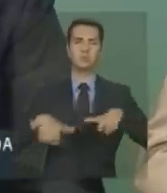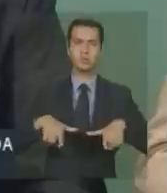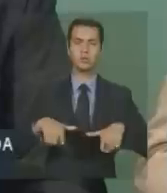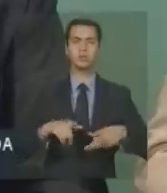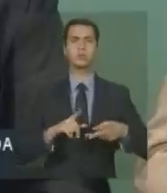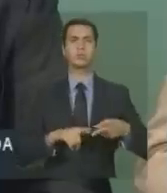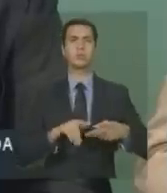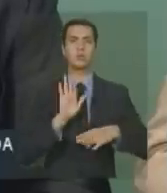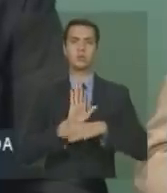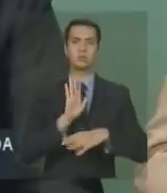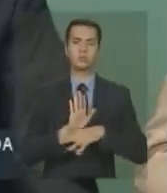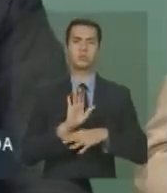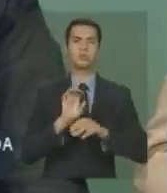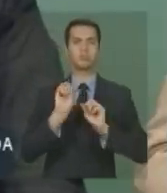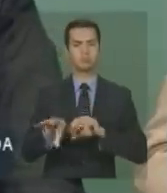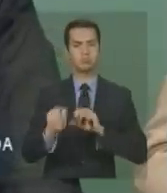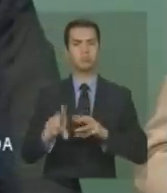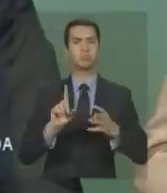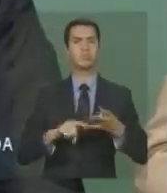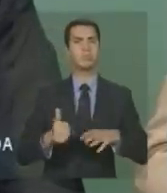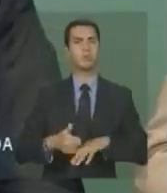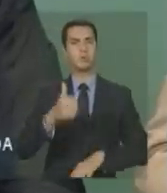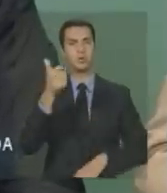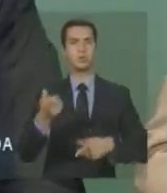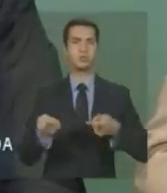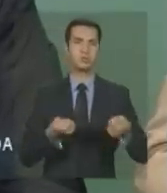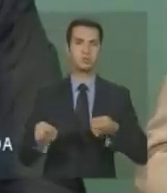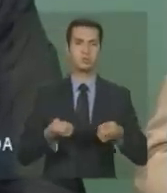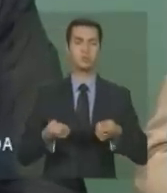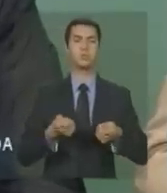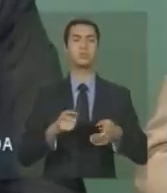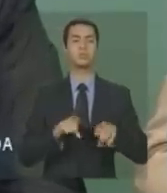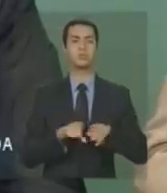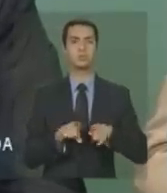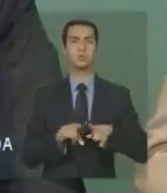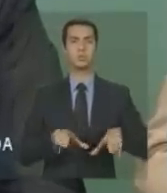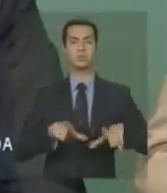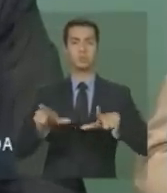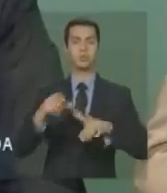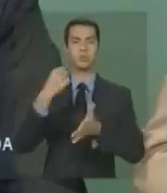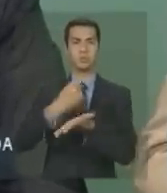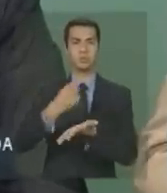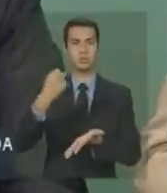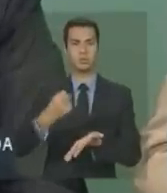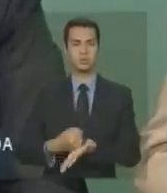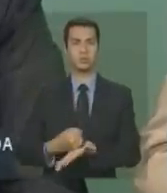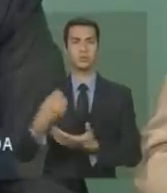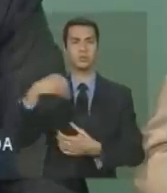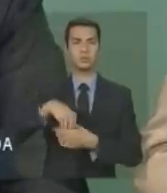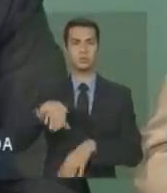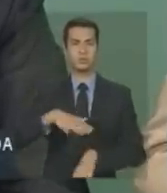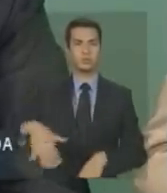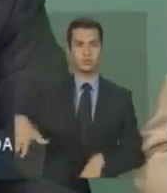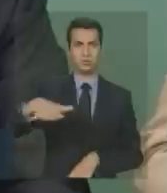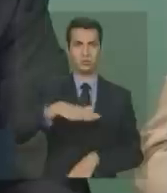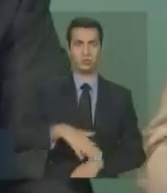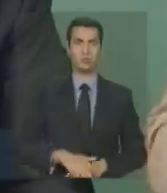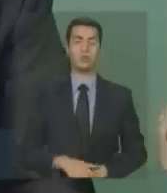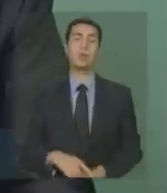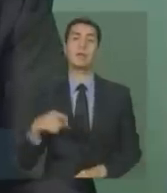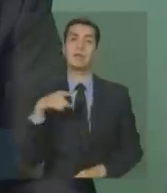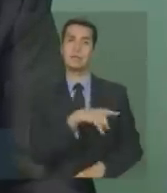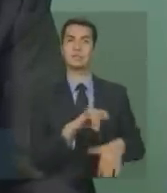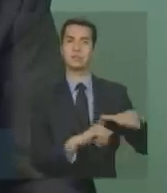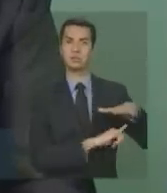ajudar a capacitar aprimorar a gestão e fazer o processo de certificação de qualidade dos serviço na área pública e esses centros vão poder